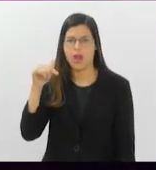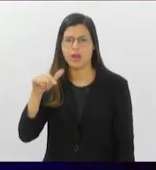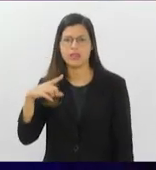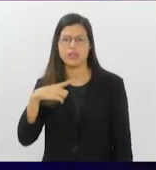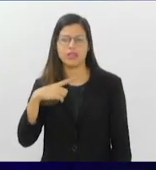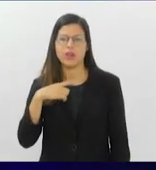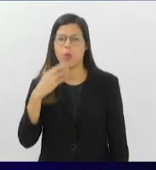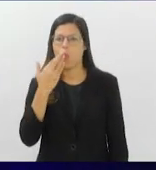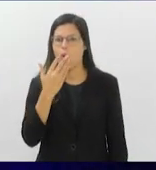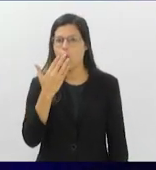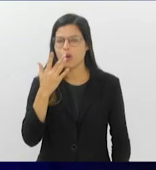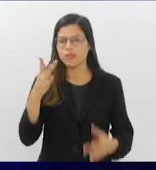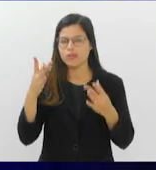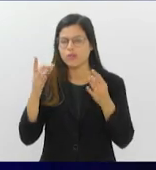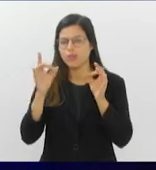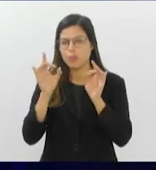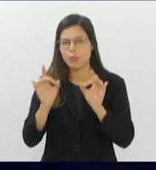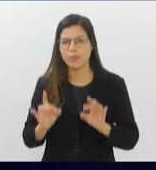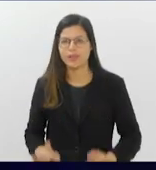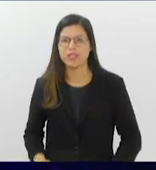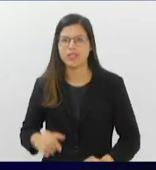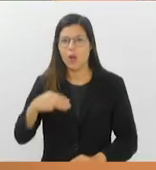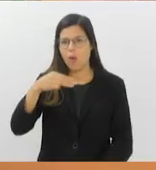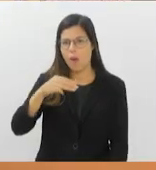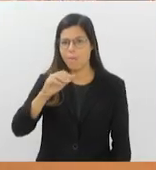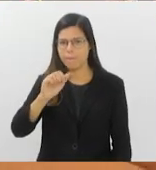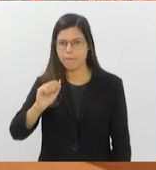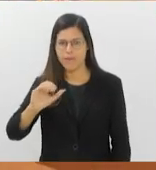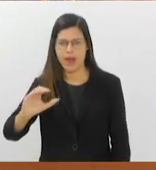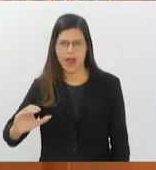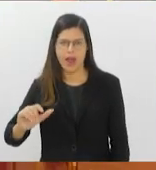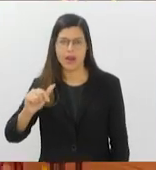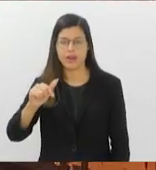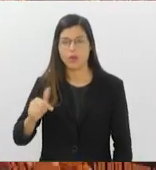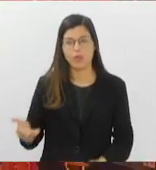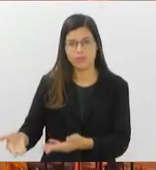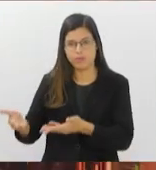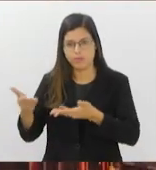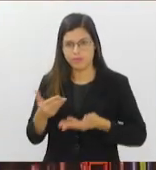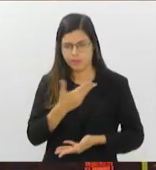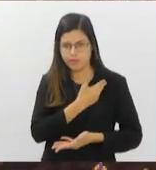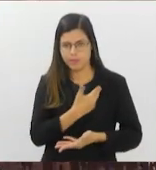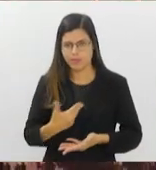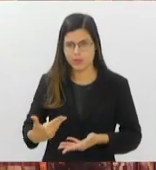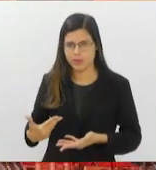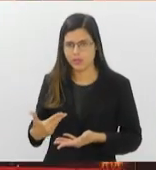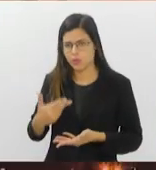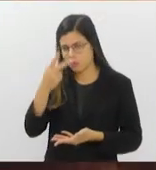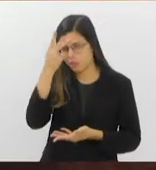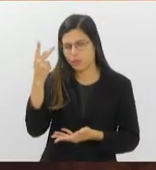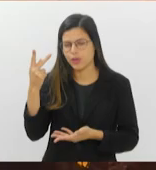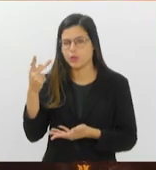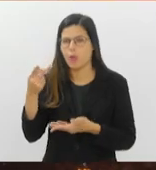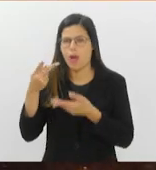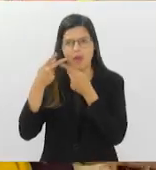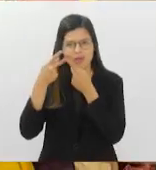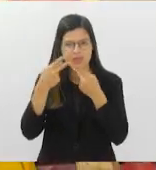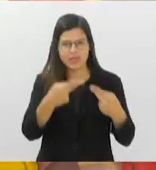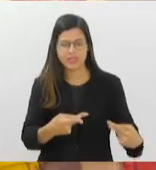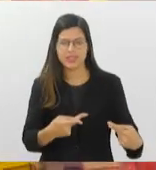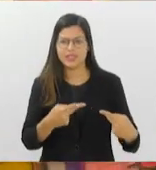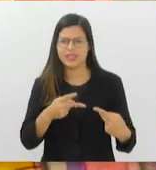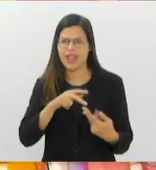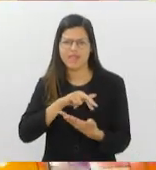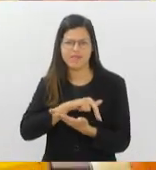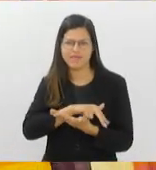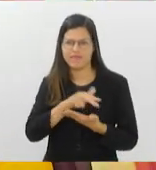colorido especial ao Museu de Arte Contemporânea de Niterói e convida o público a uma experiência imersiva. As milenares lanternas coloridas